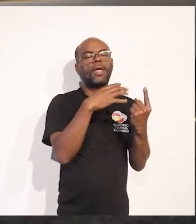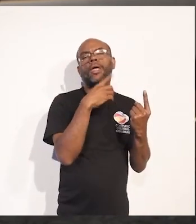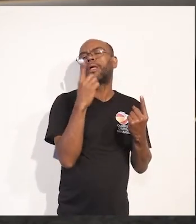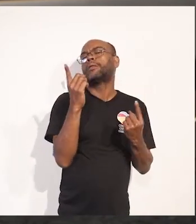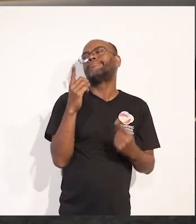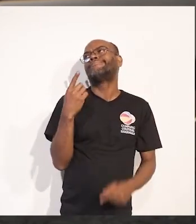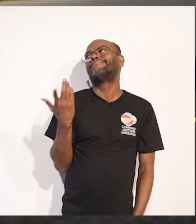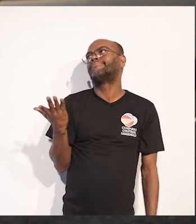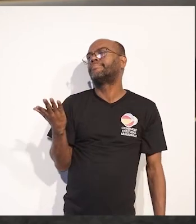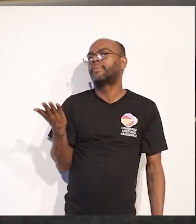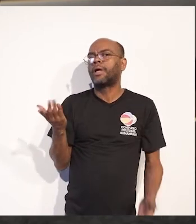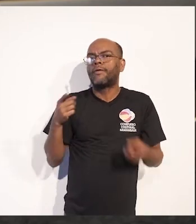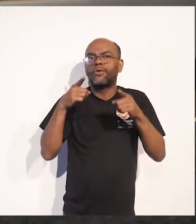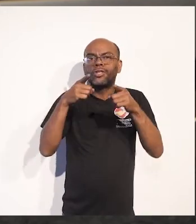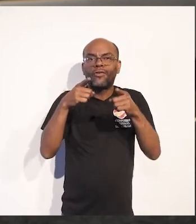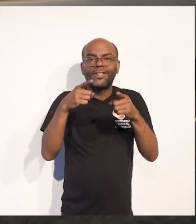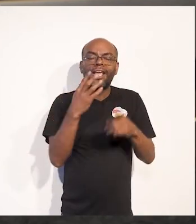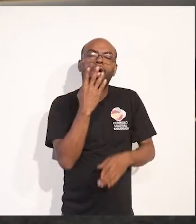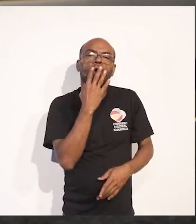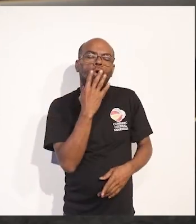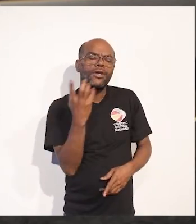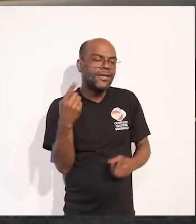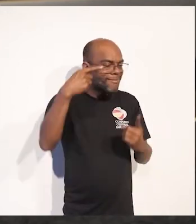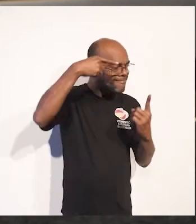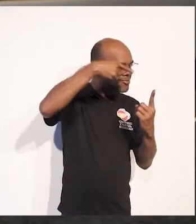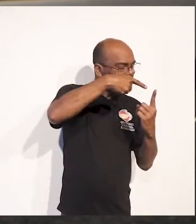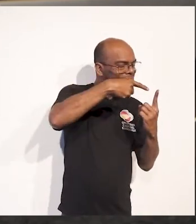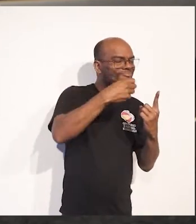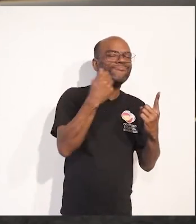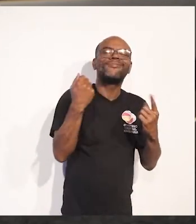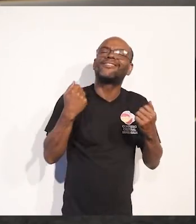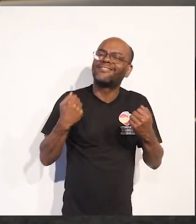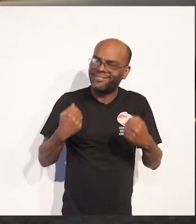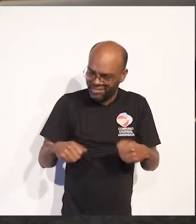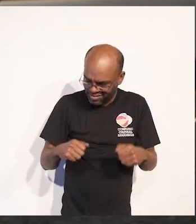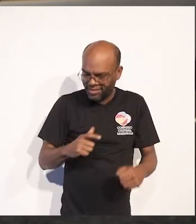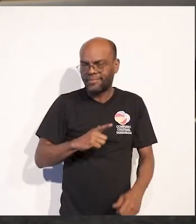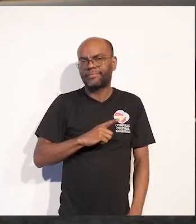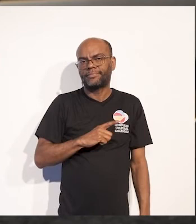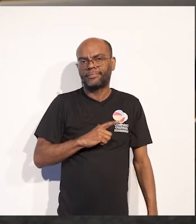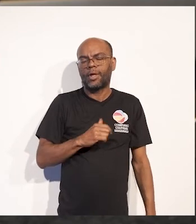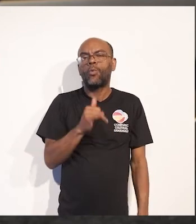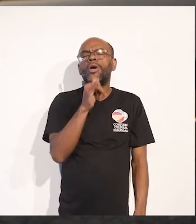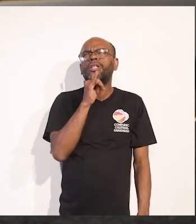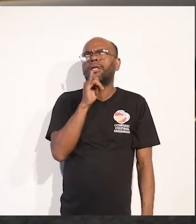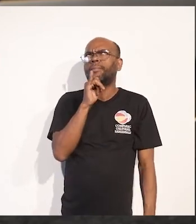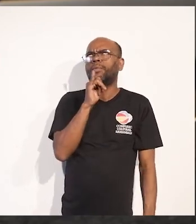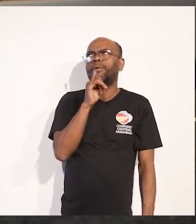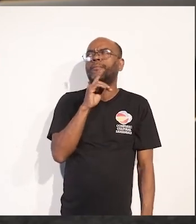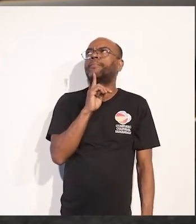adianta. Você não vai ter a cor que o objeto efetivamente deveria ter. Vou dar um exemplo para